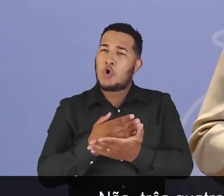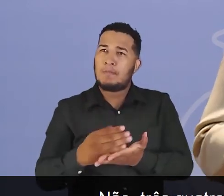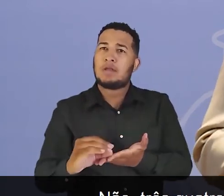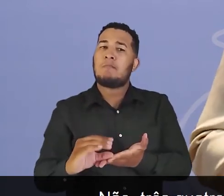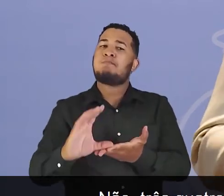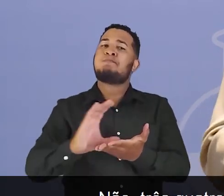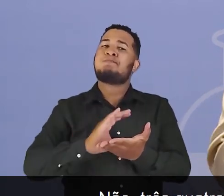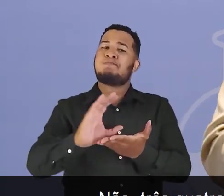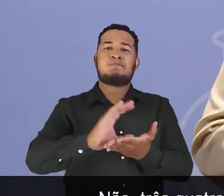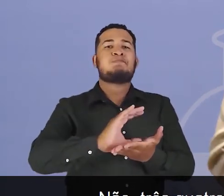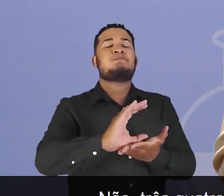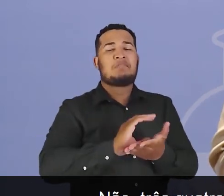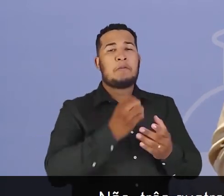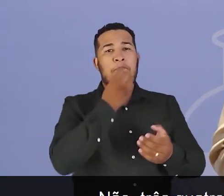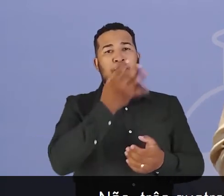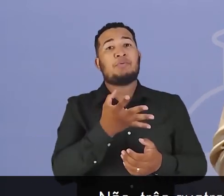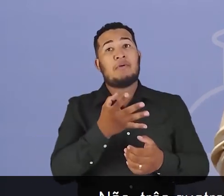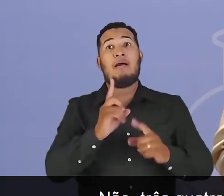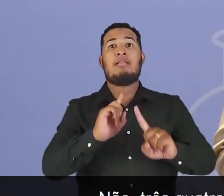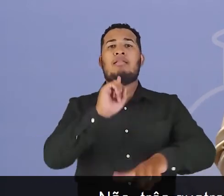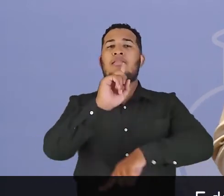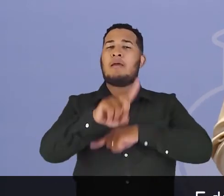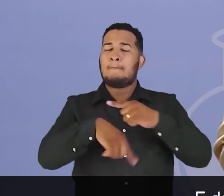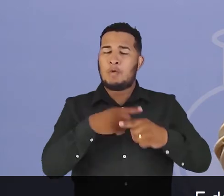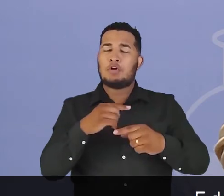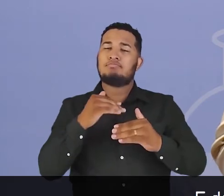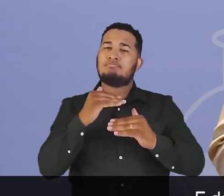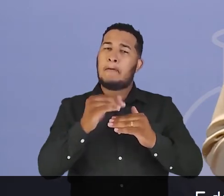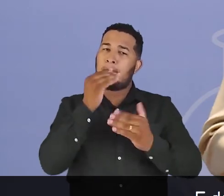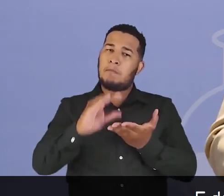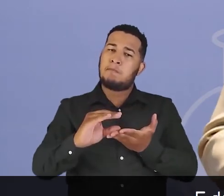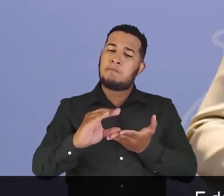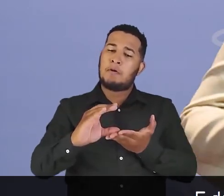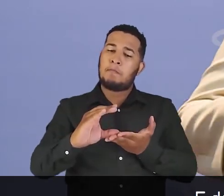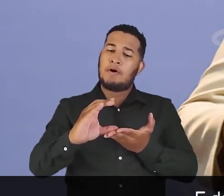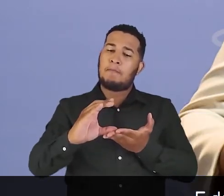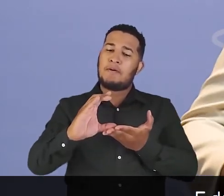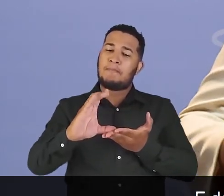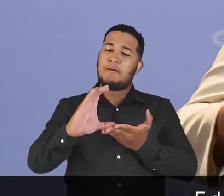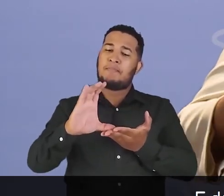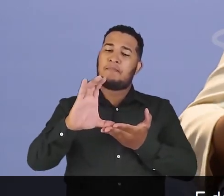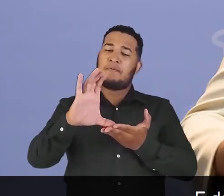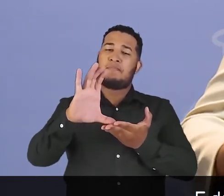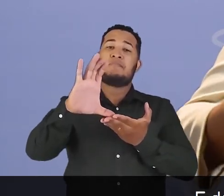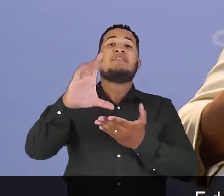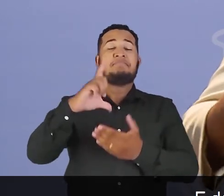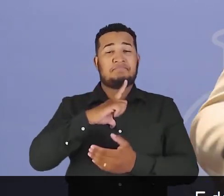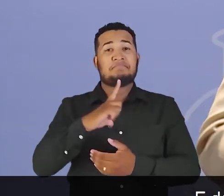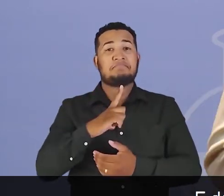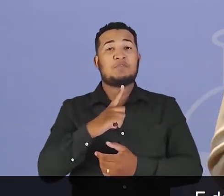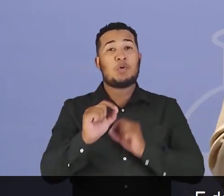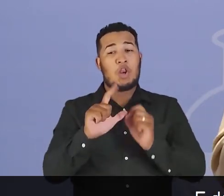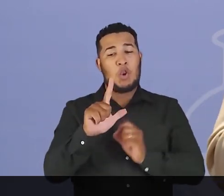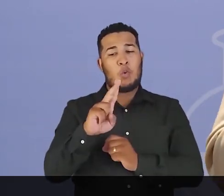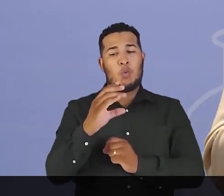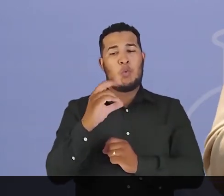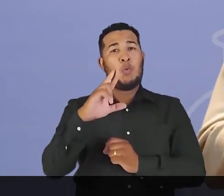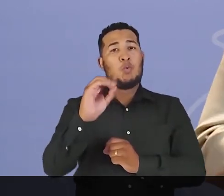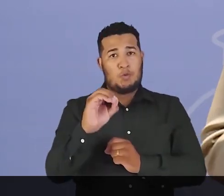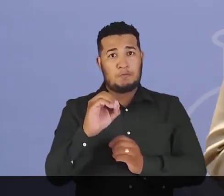a cobrir os gastos do investimento inicial. E depois, claro, gradativamente você vai tendo o seu lucro. Então, isso é